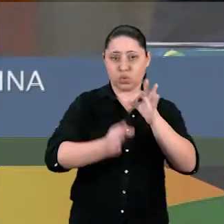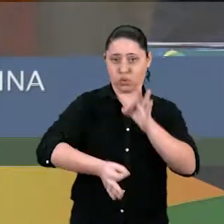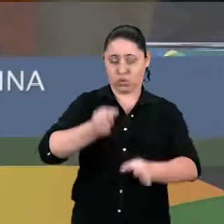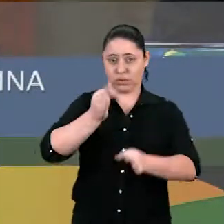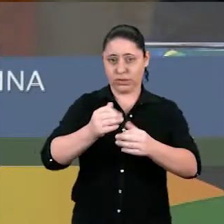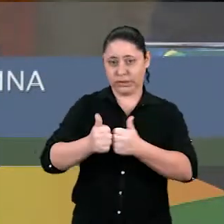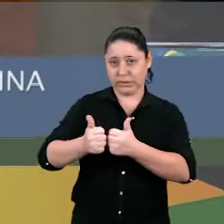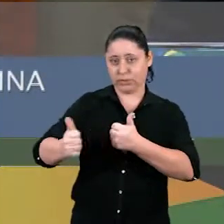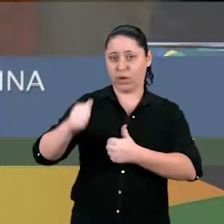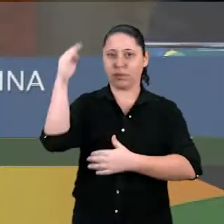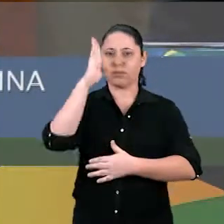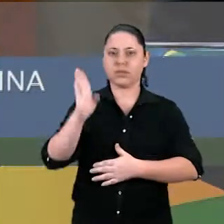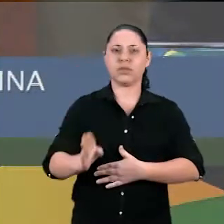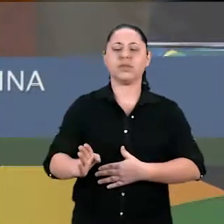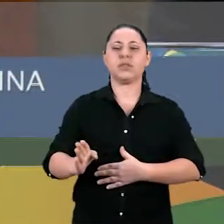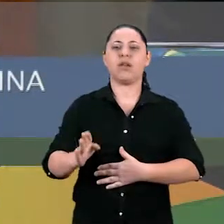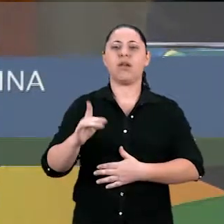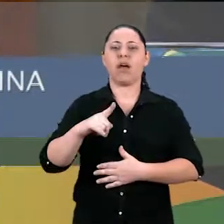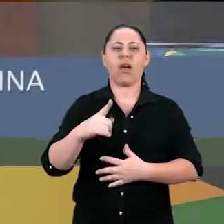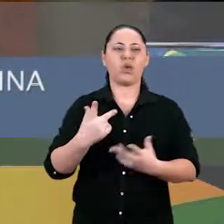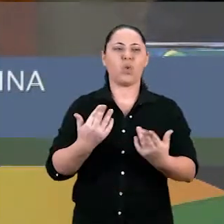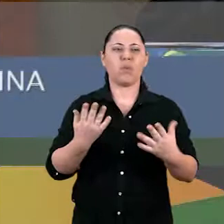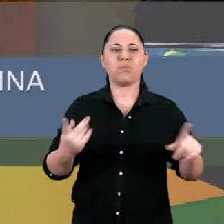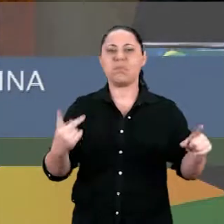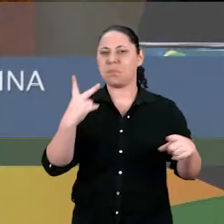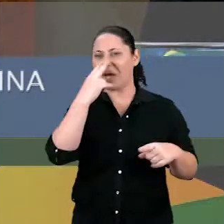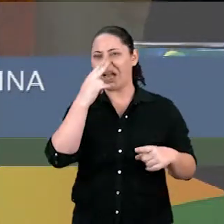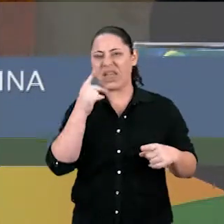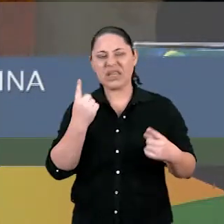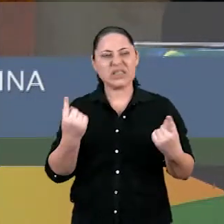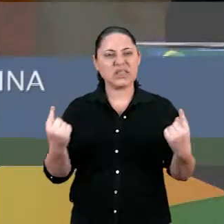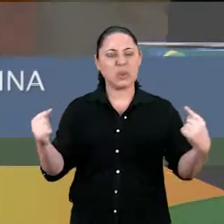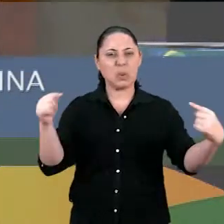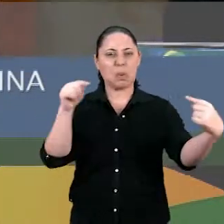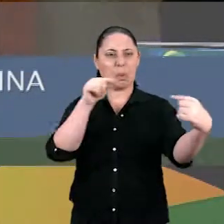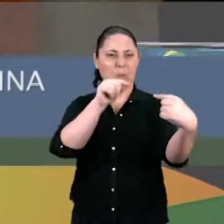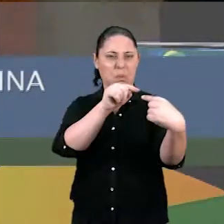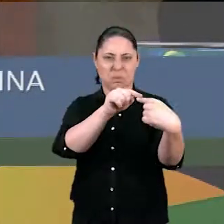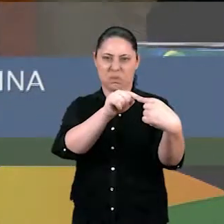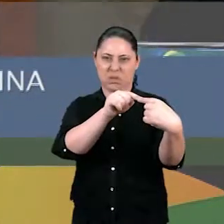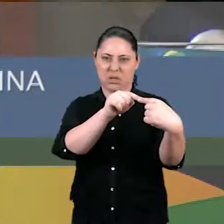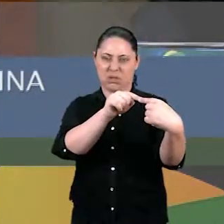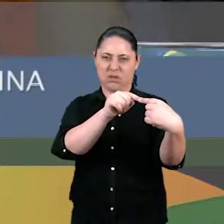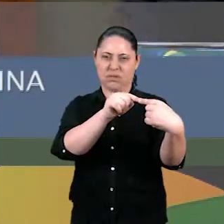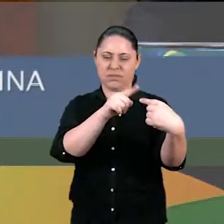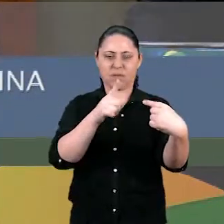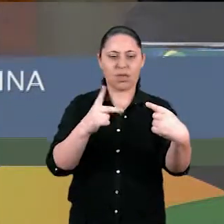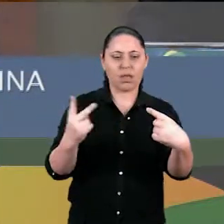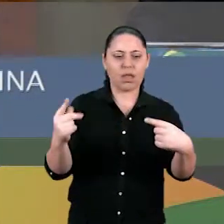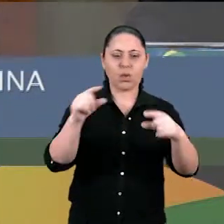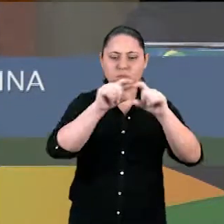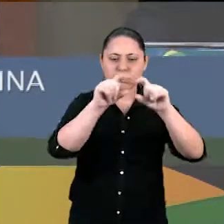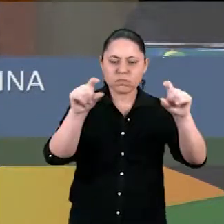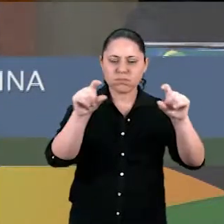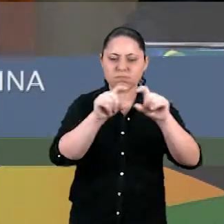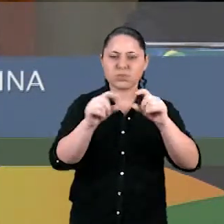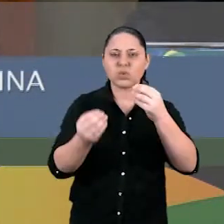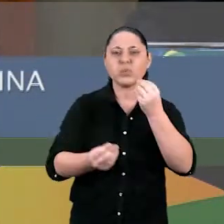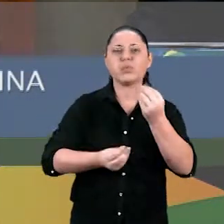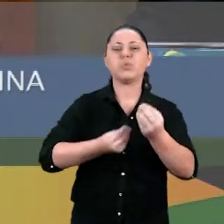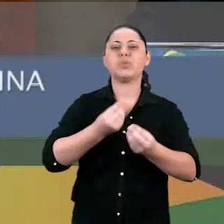tribunais brasileiros, bem como a relação desses juízes e desses tribunais com os